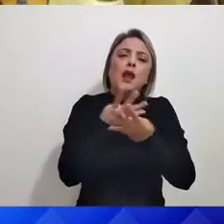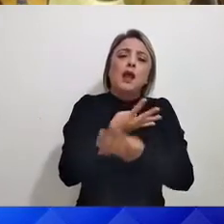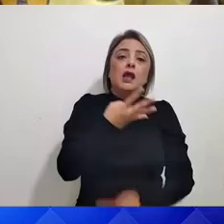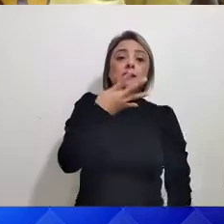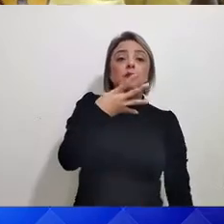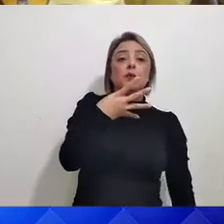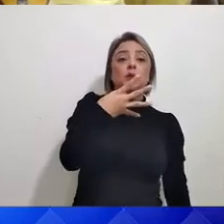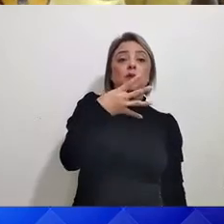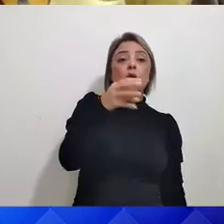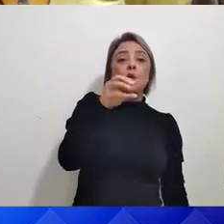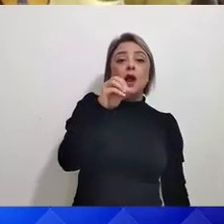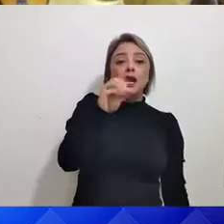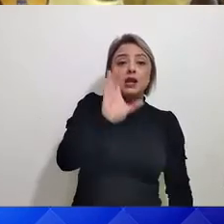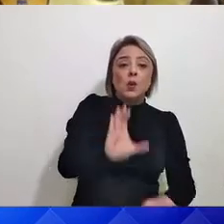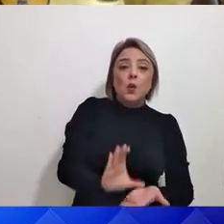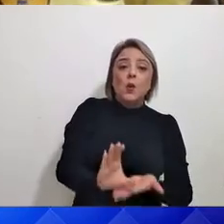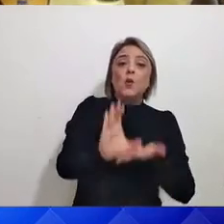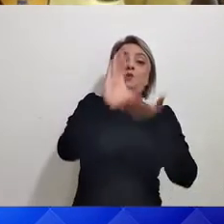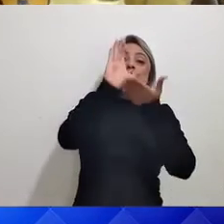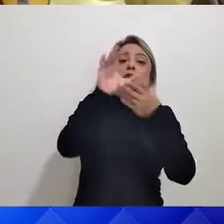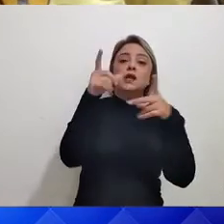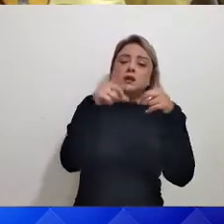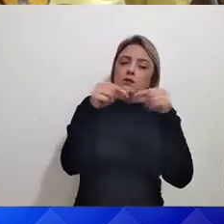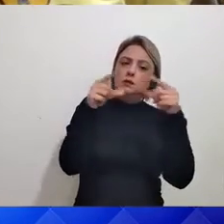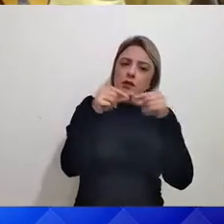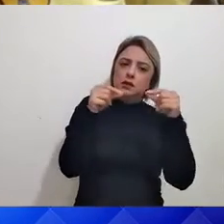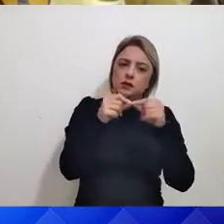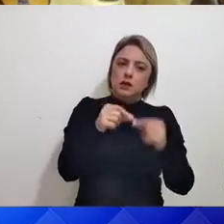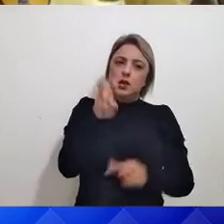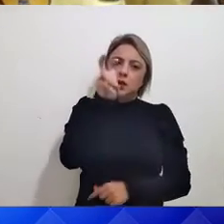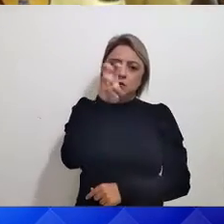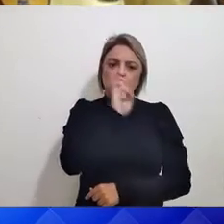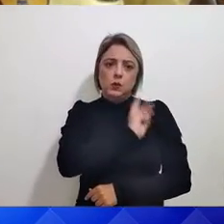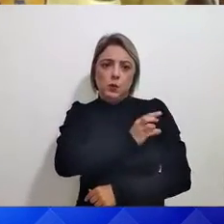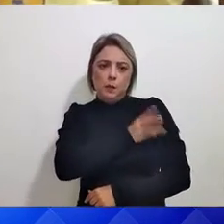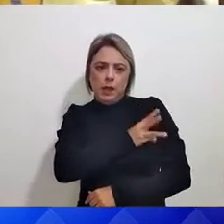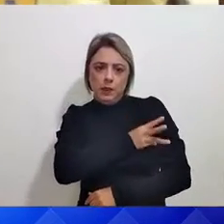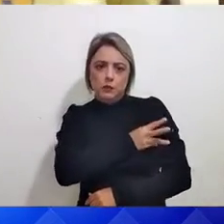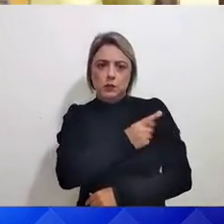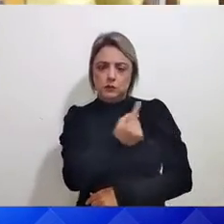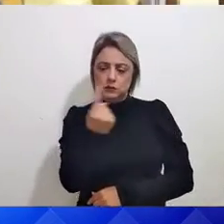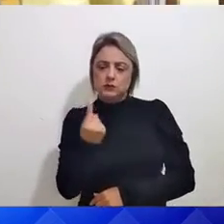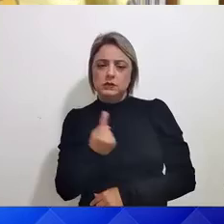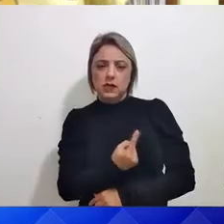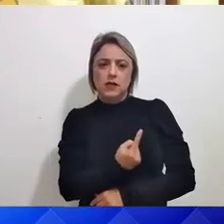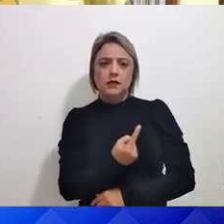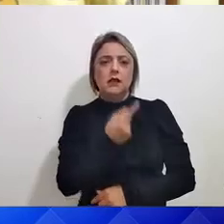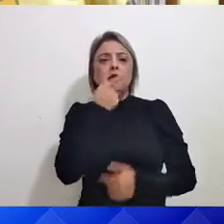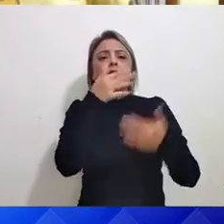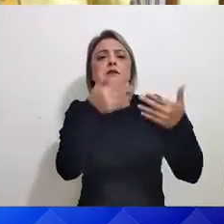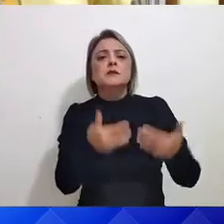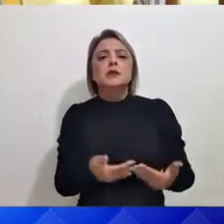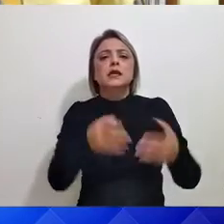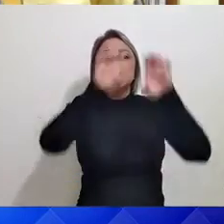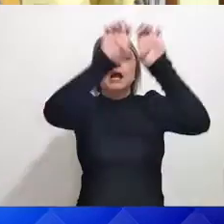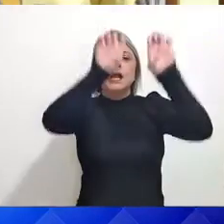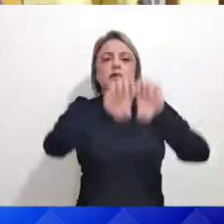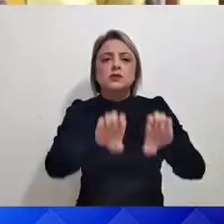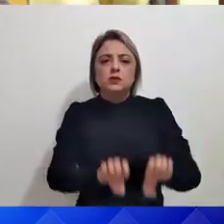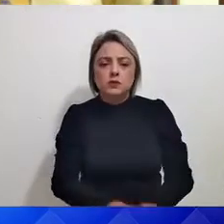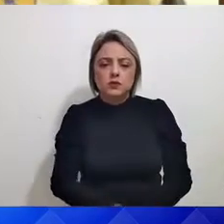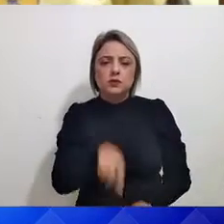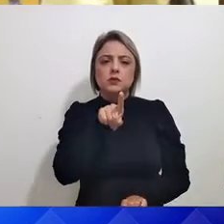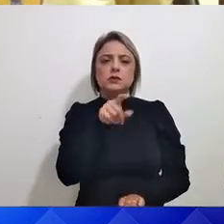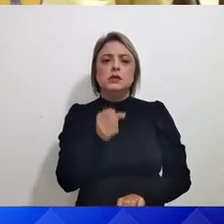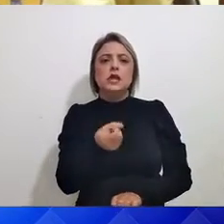Brasília, com 5 membros efetivos cada uma. Que vocês nos falassem sobre a estrutura, se ela beneficia bem o conselheiro